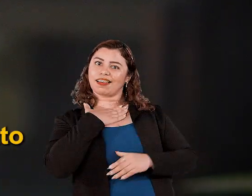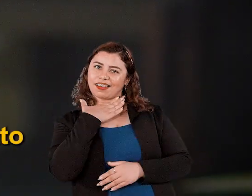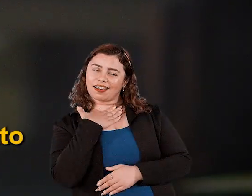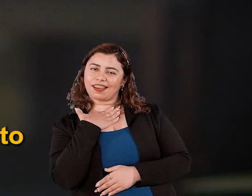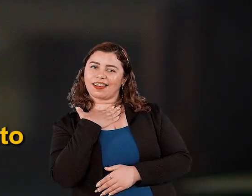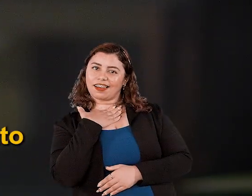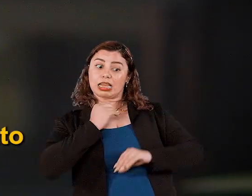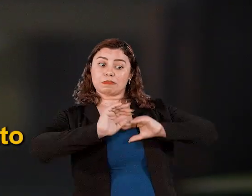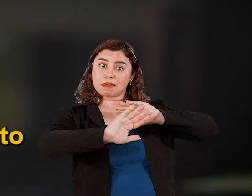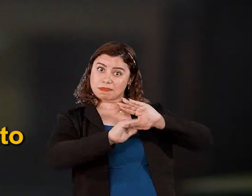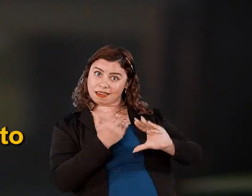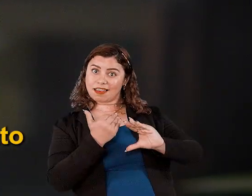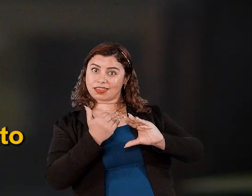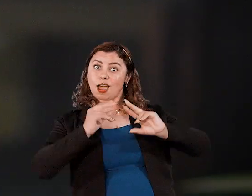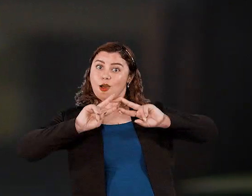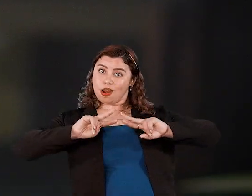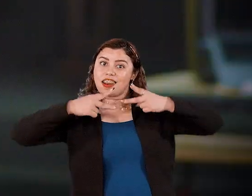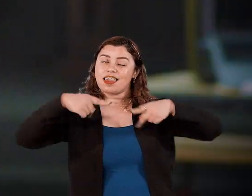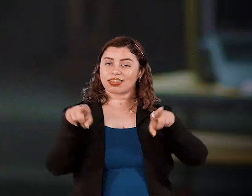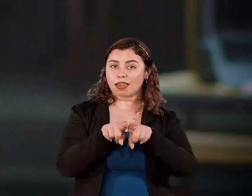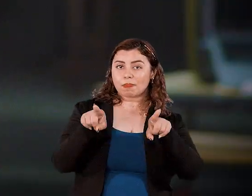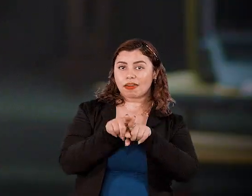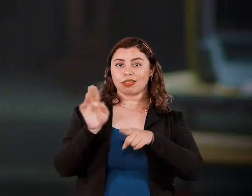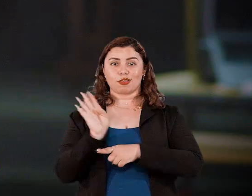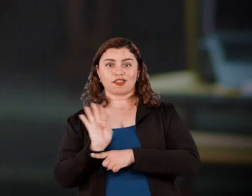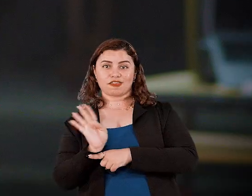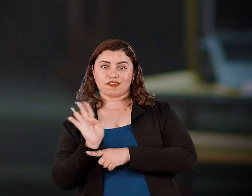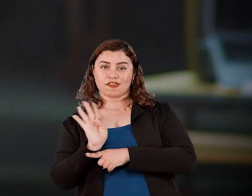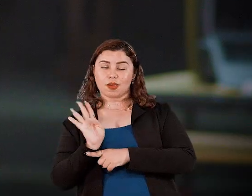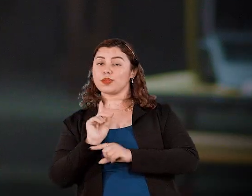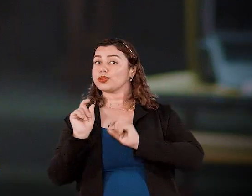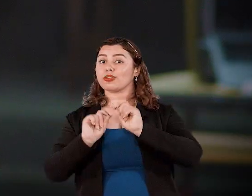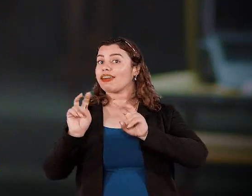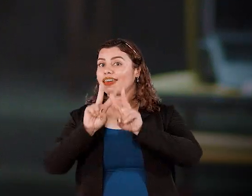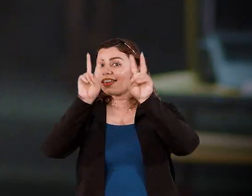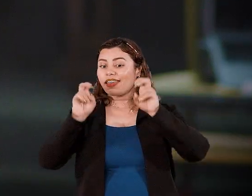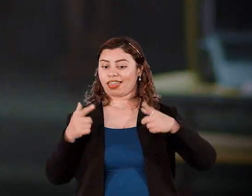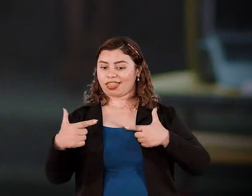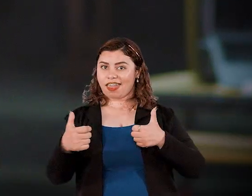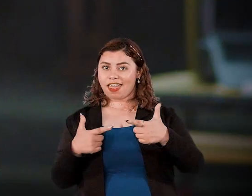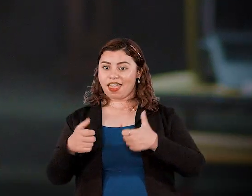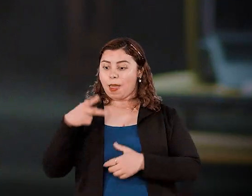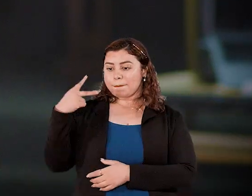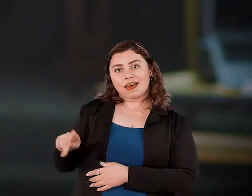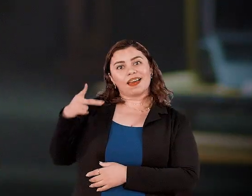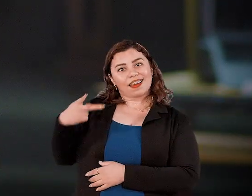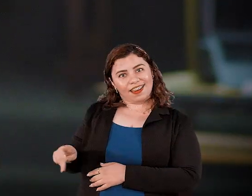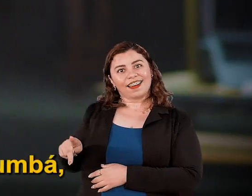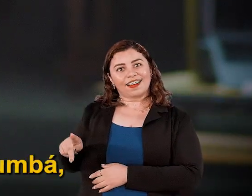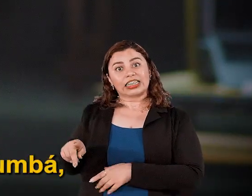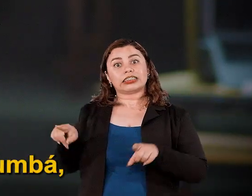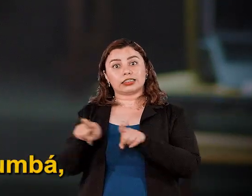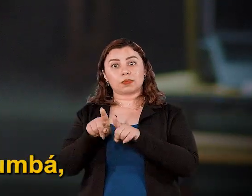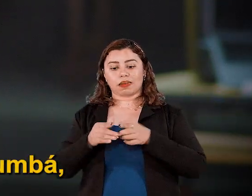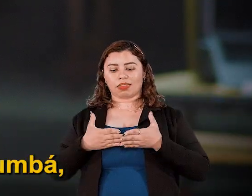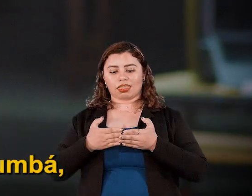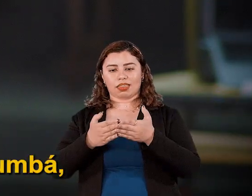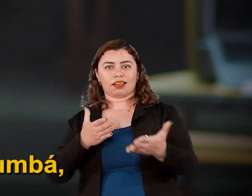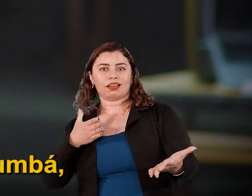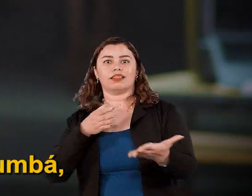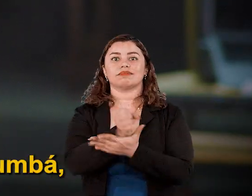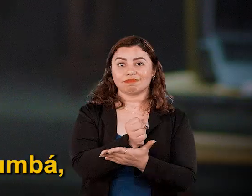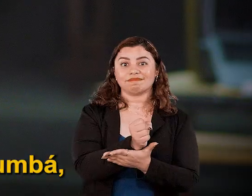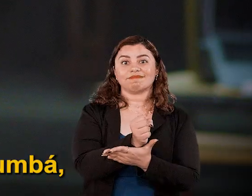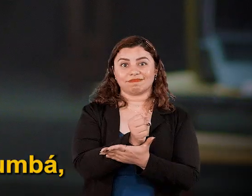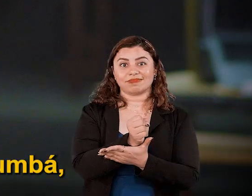em documento, e ele me manda tudo isso, e ele me manda o link do filme que foi rodado sobre a Guerra do